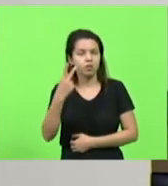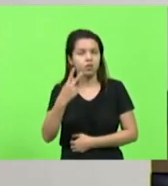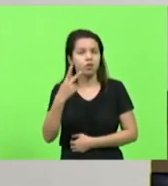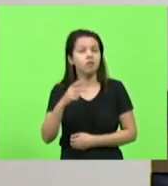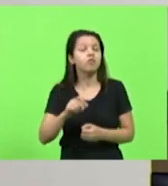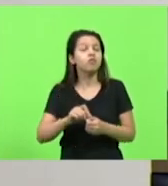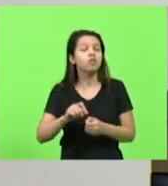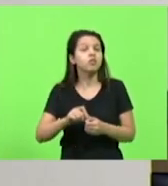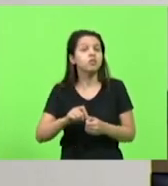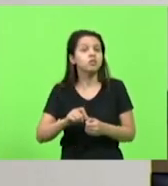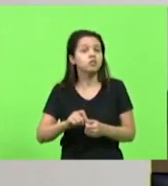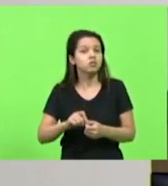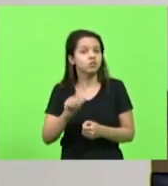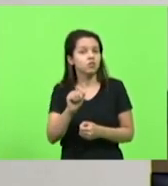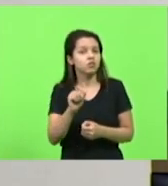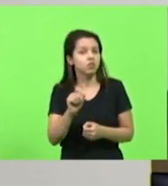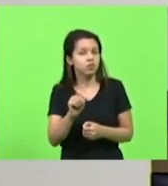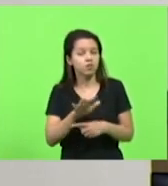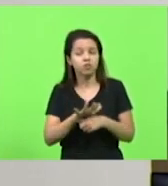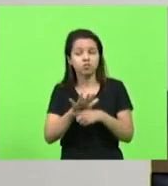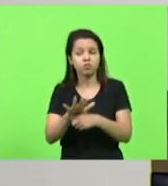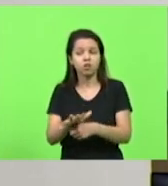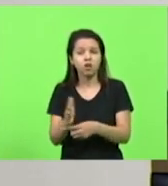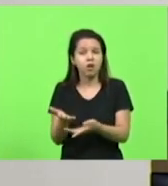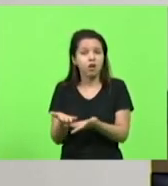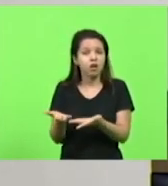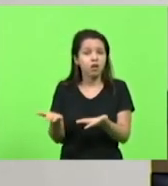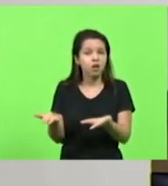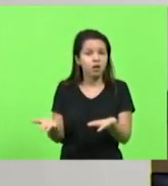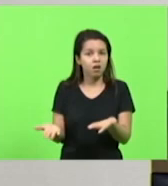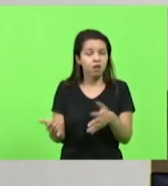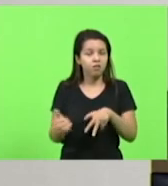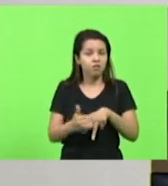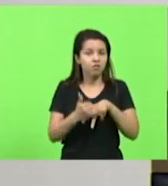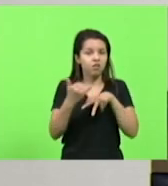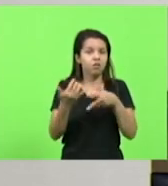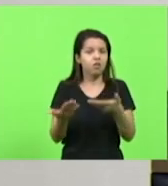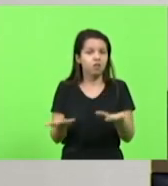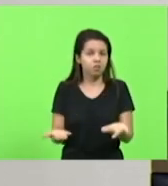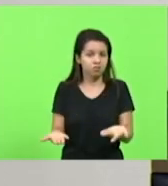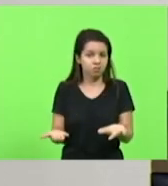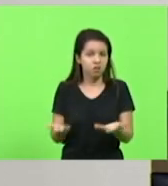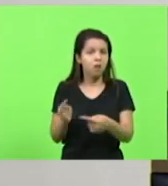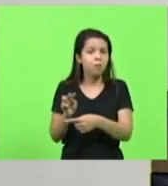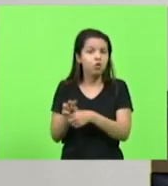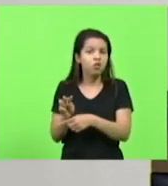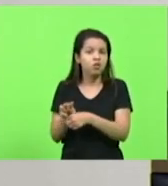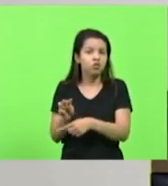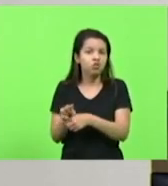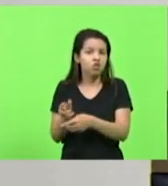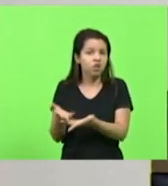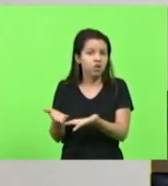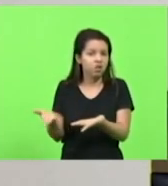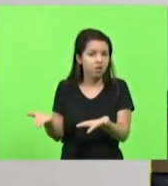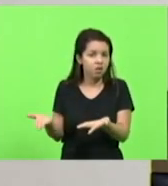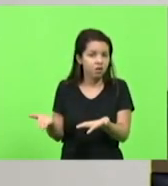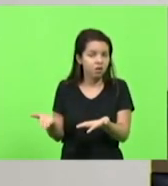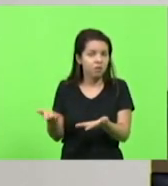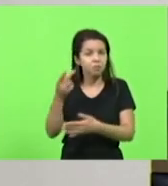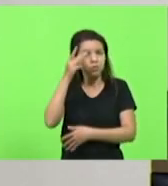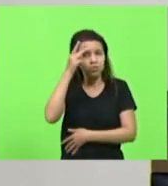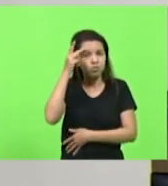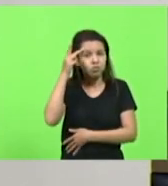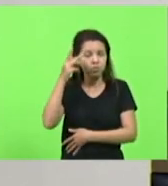por essas vítimas tão miúdas para proteger seres tão pequenos?